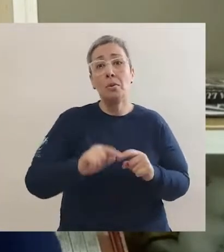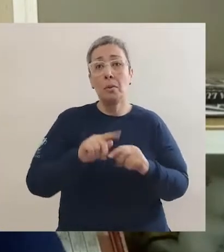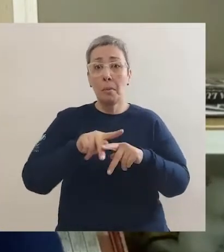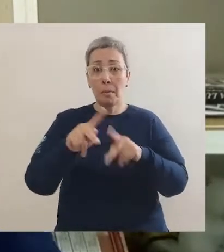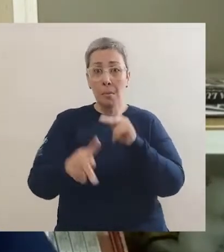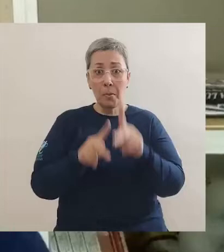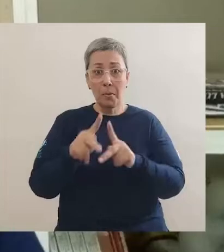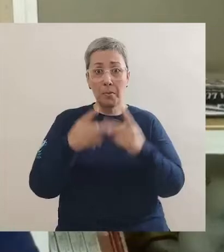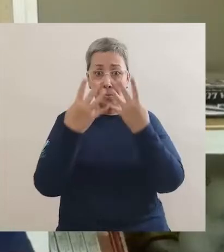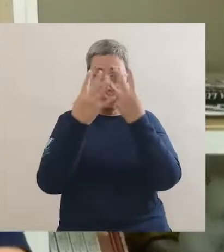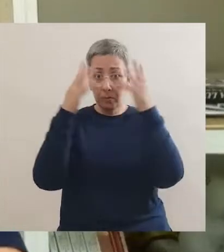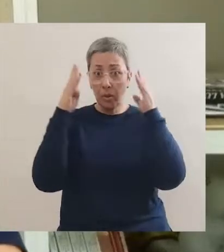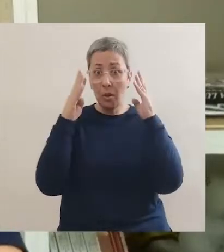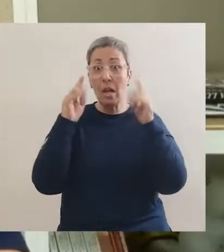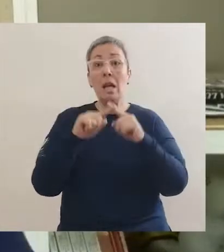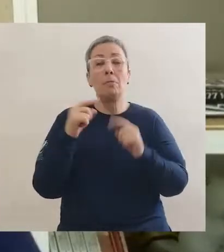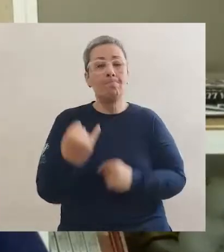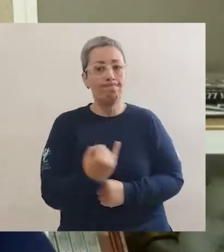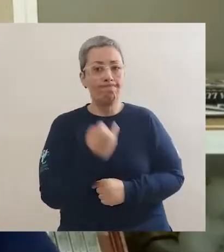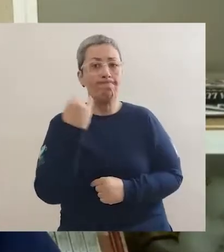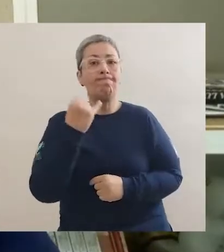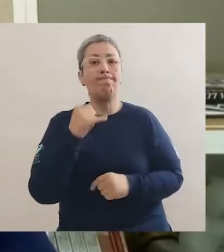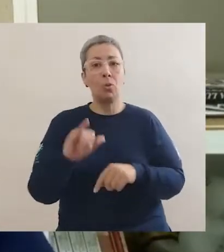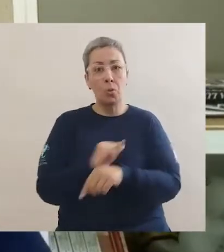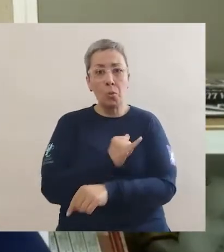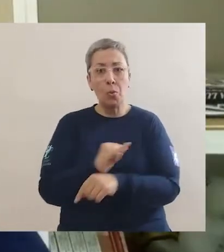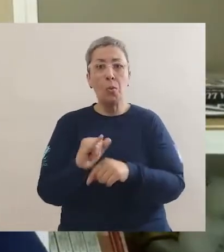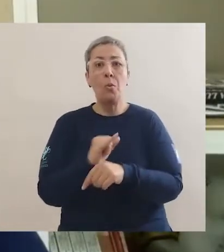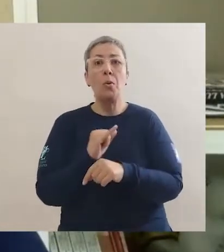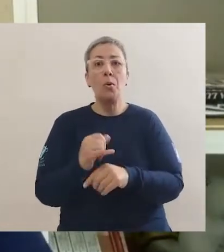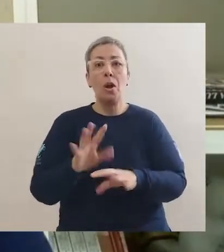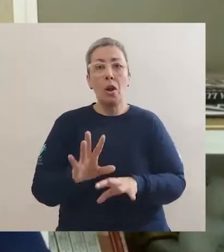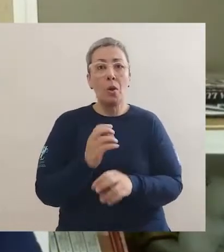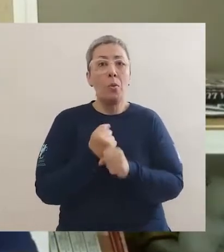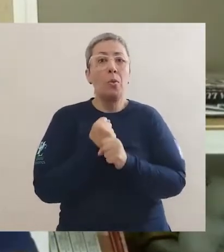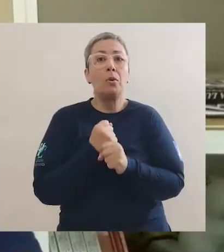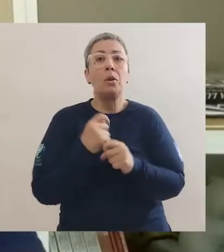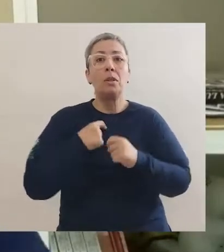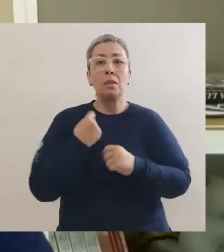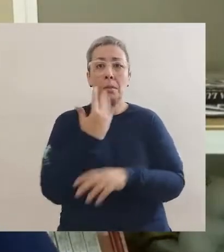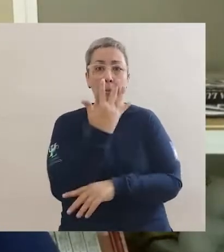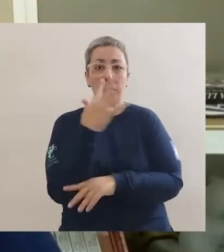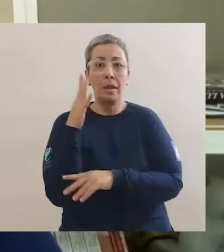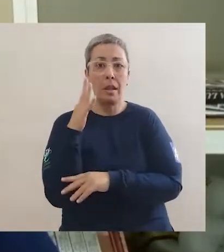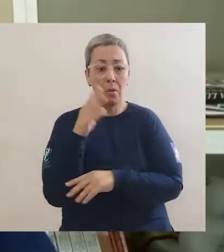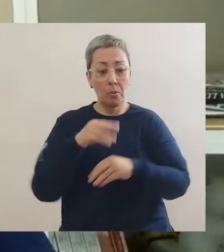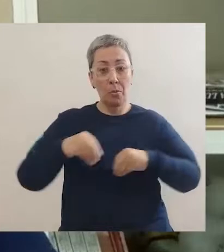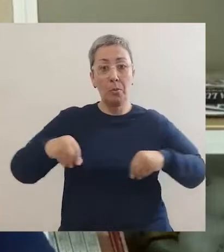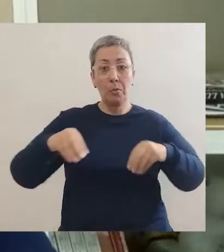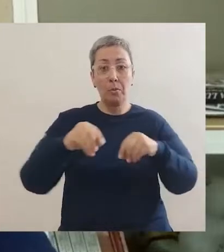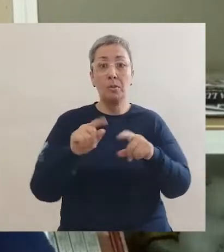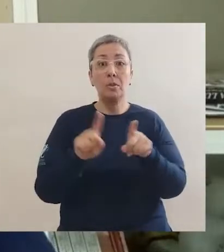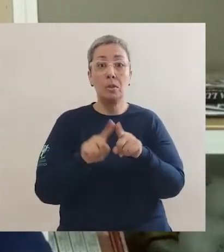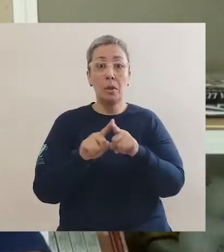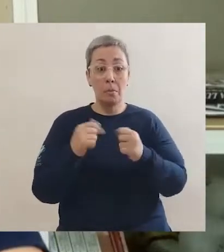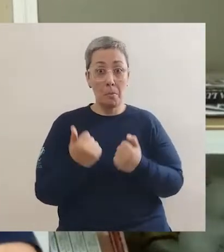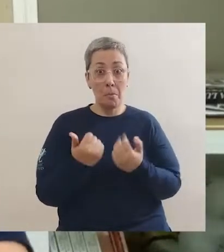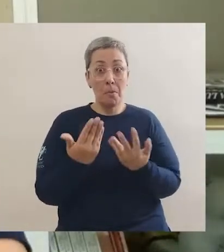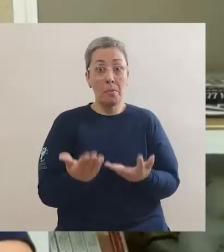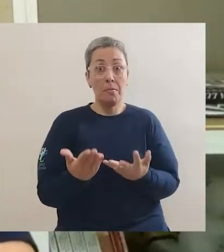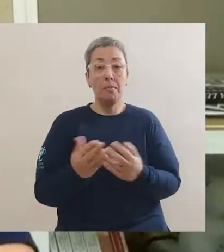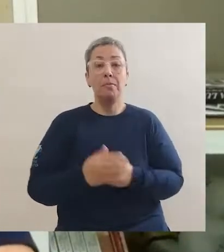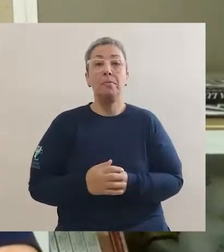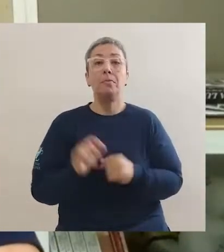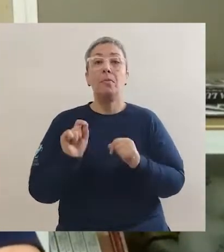Cada etnia possui hábitos, línguas e costumes próprios. Na arte indígena, por exemplo,